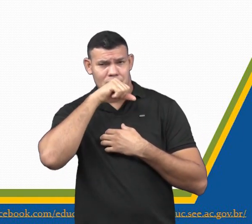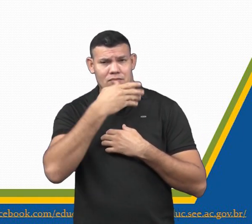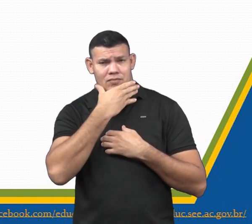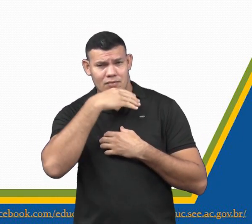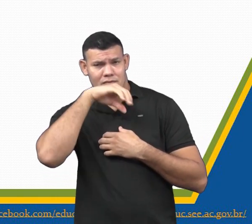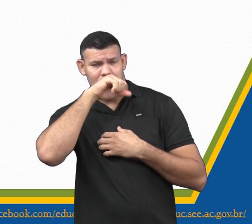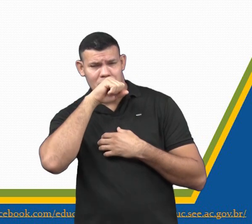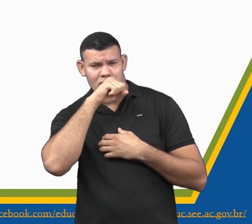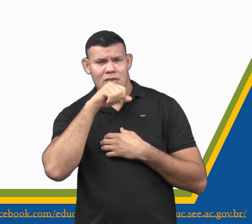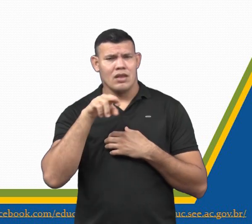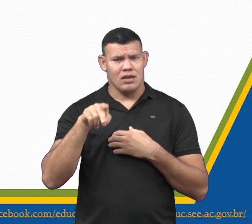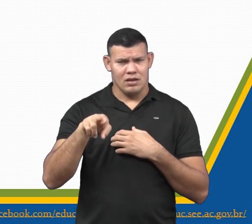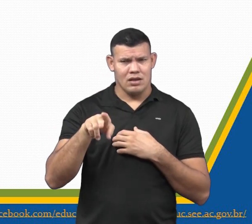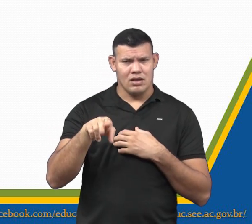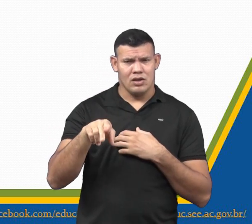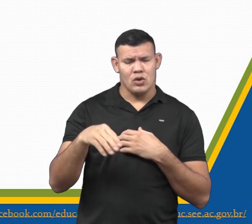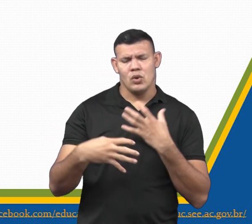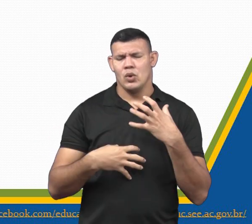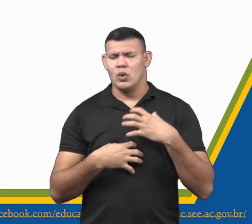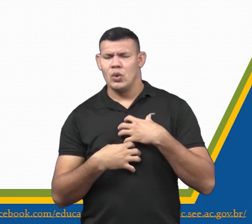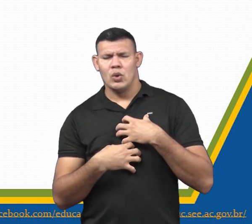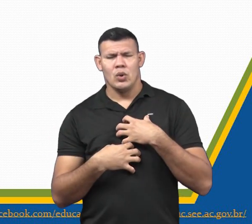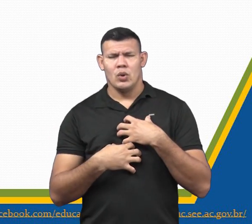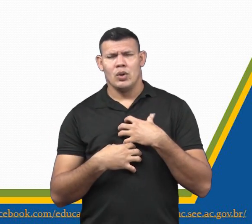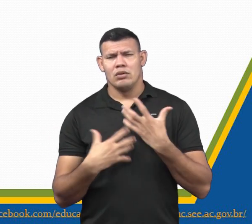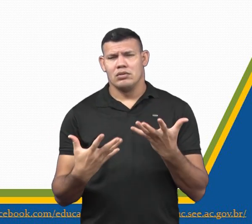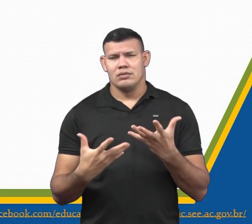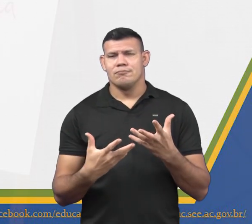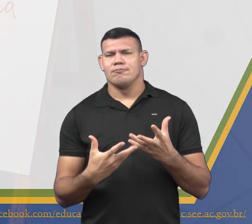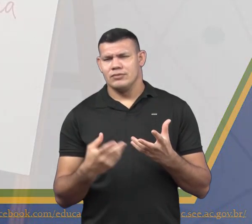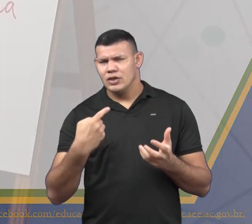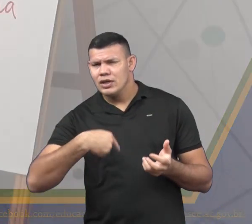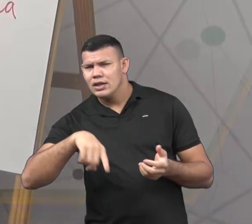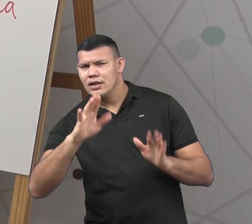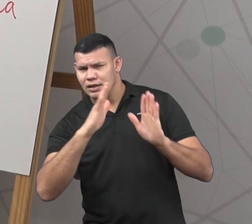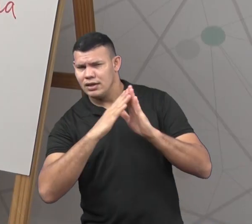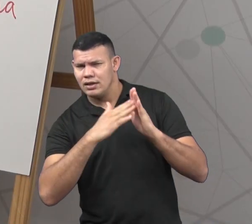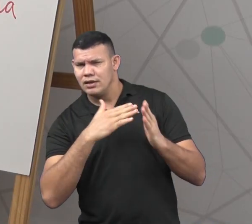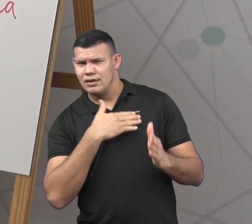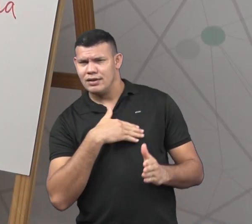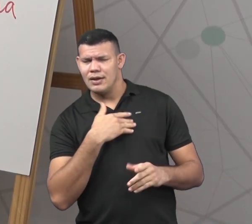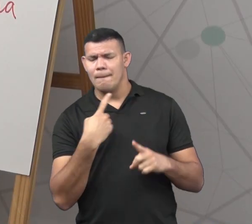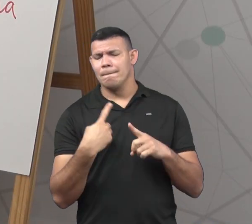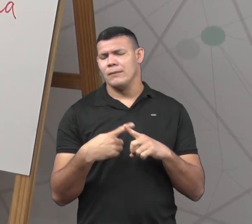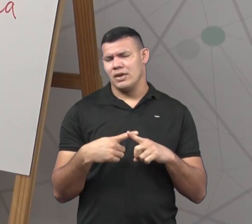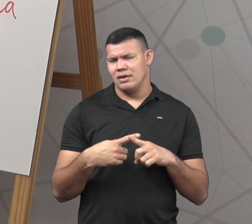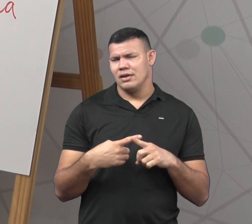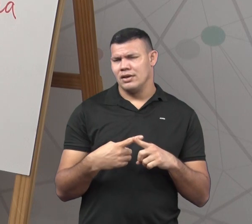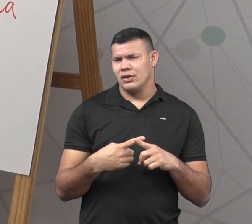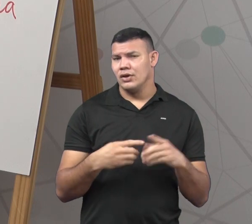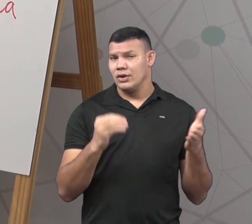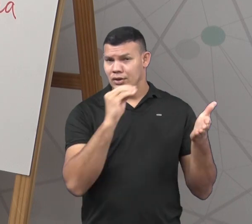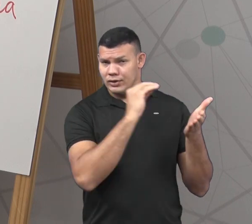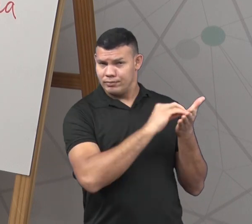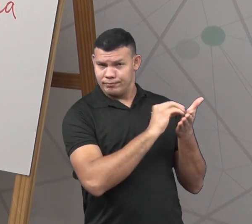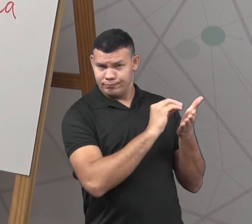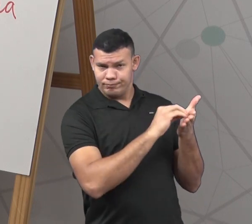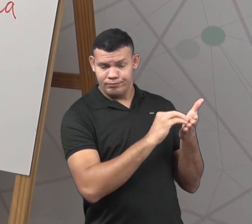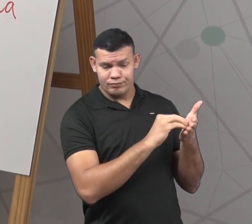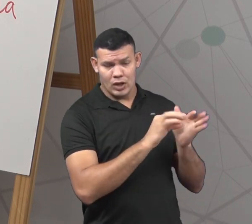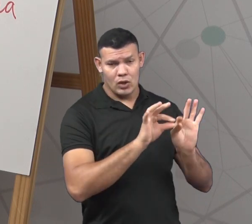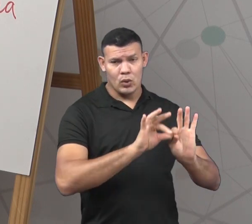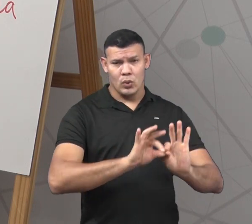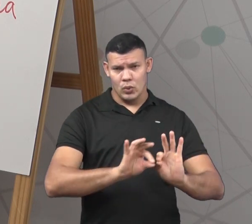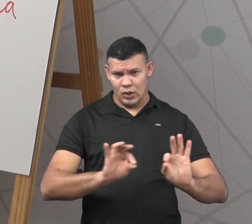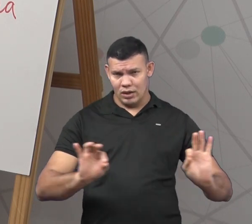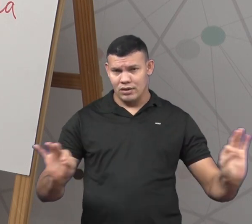suas brincadeiras? Você gostava de ir para a escola? Por quê? Então, tudo isso pode ter na sua linha do tempo,